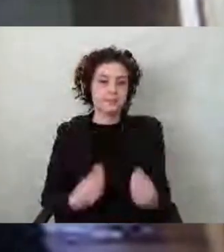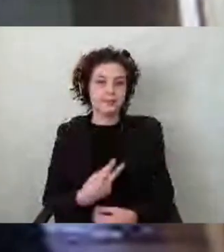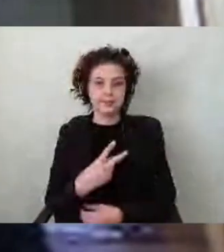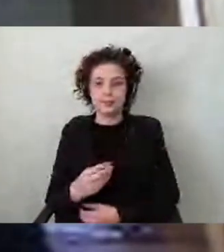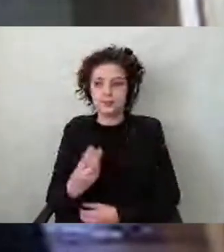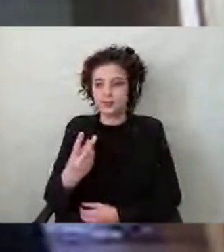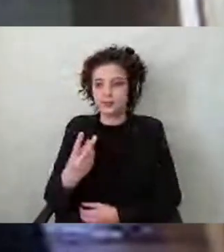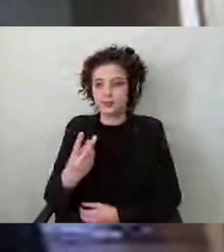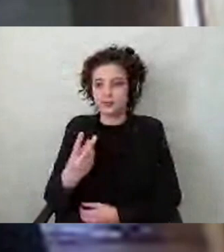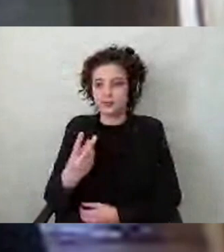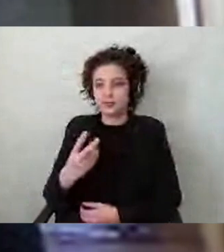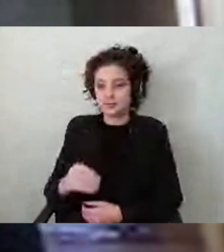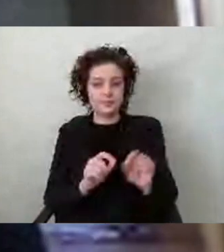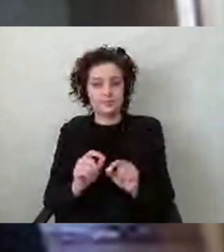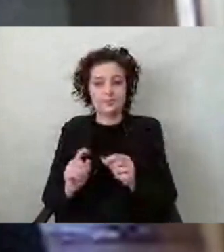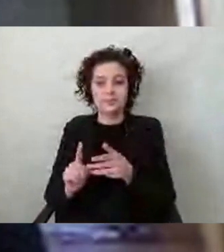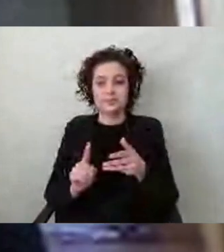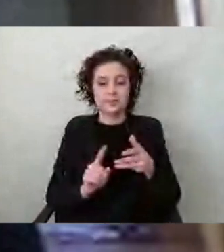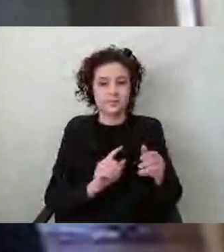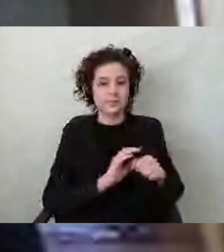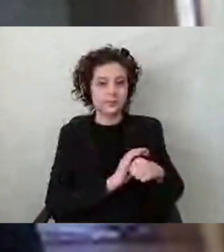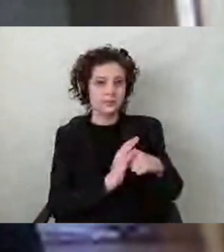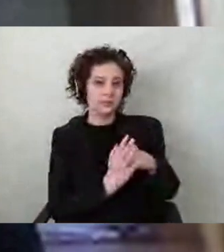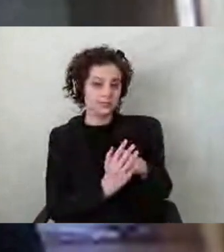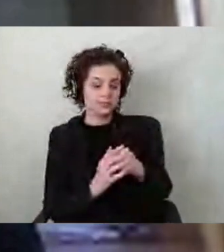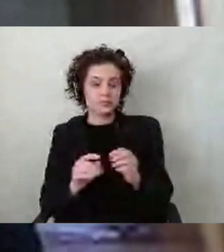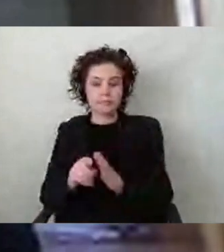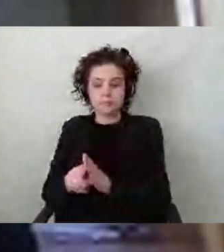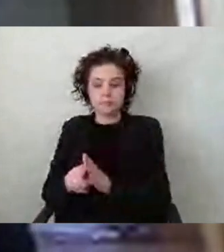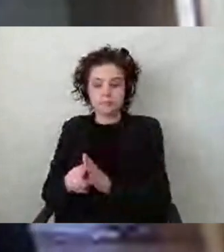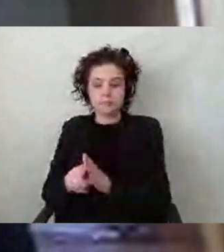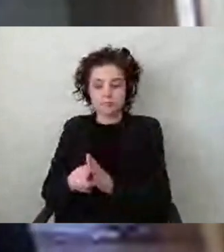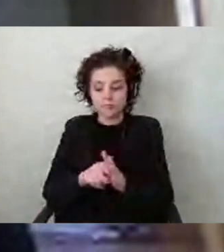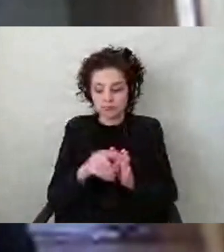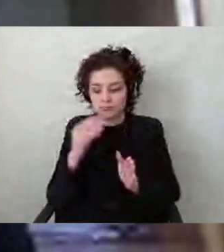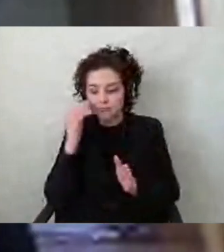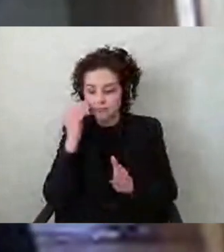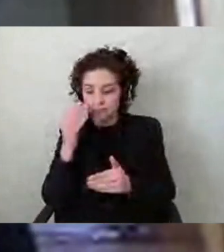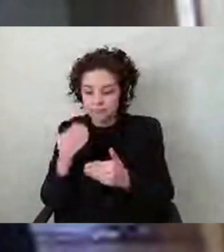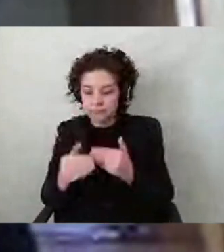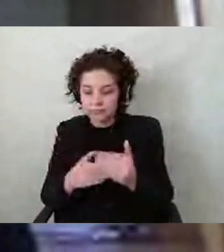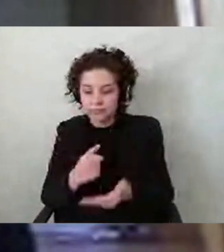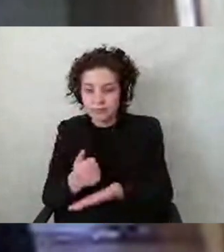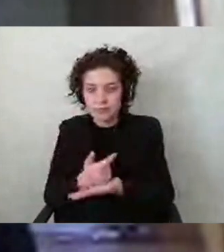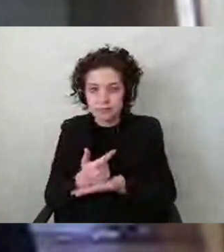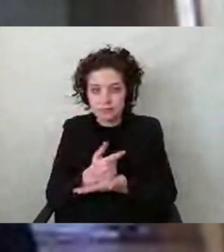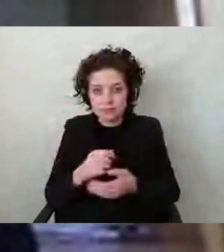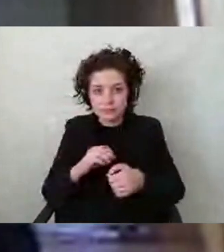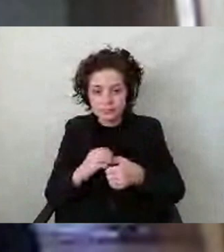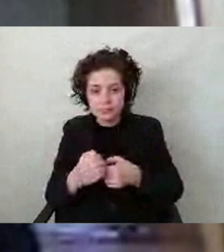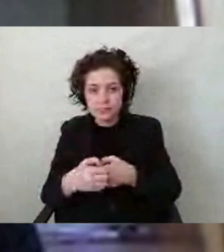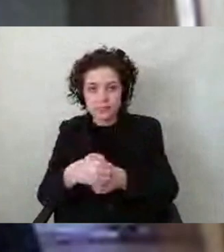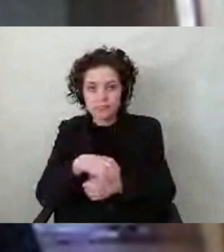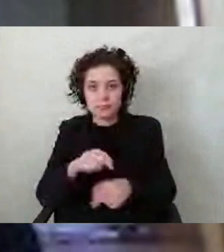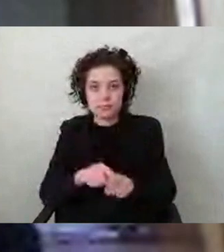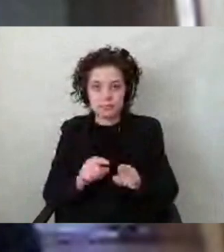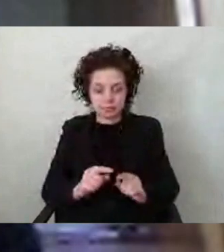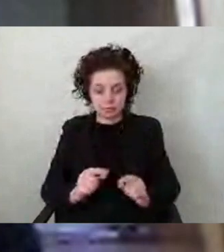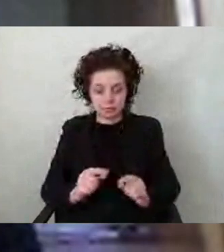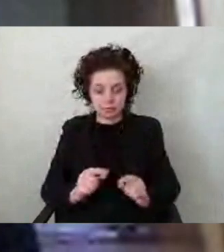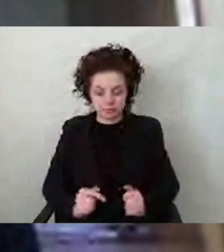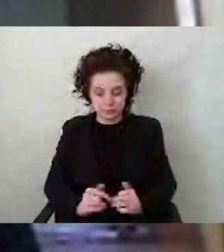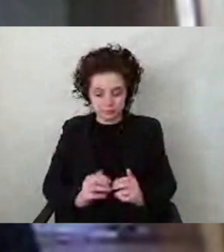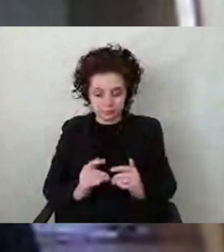dessa sessão é Covid-19, Pesquisas Experimentais, Farmacologia Molecular e Imunologia. Antes de apresentar